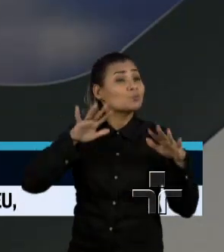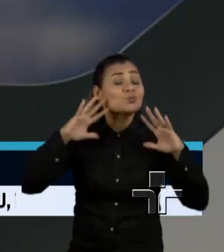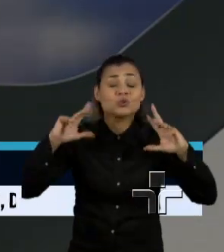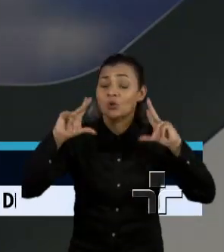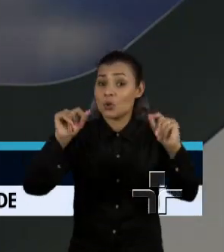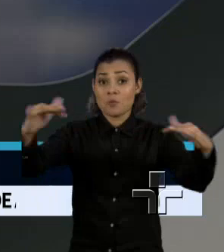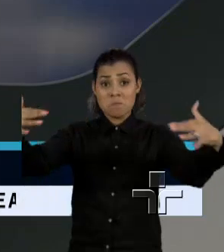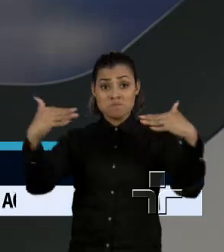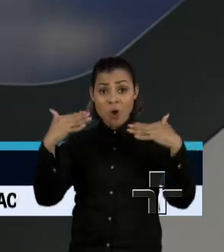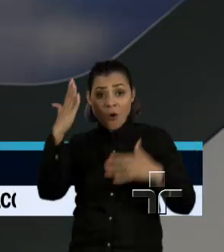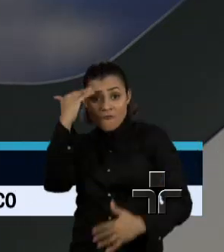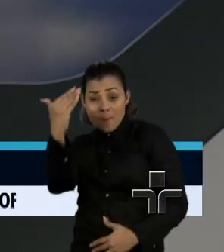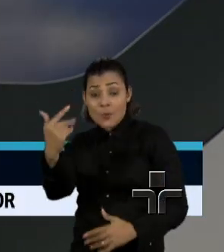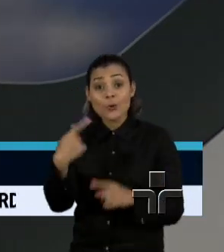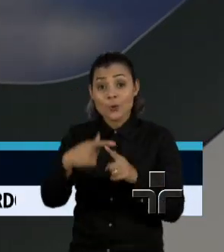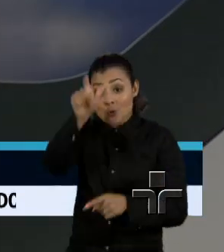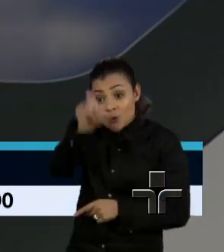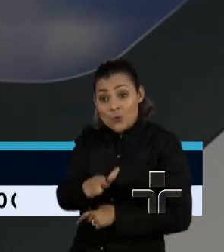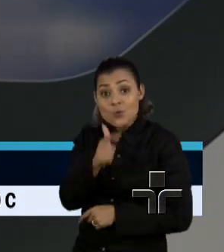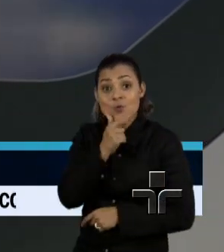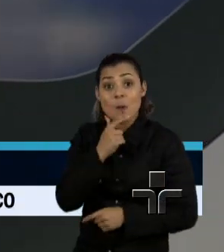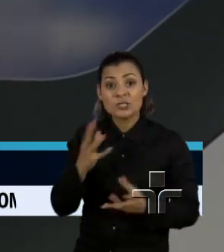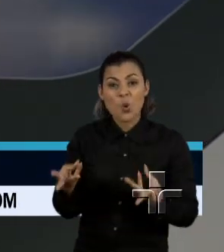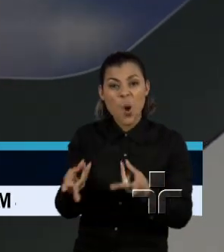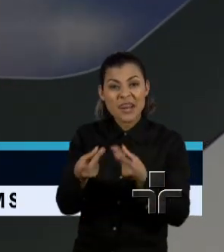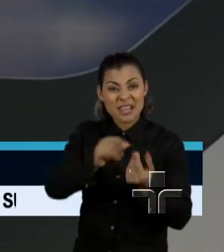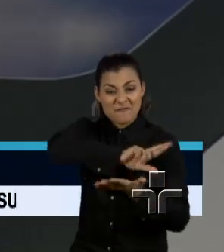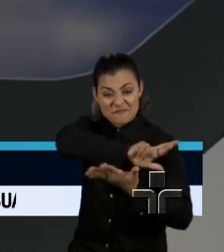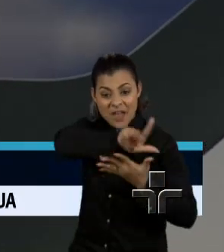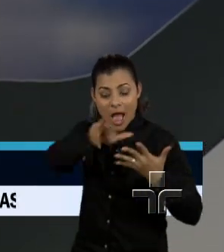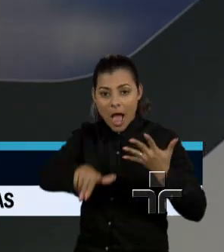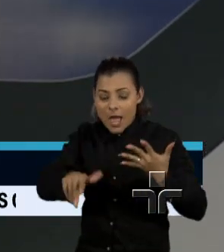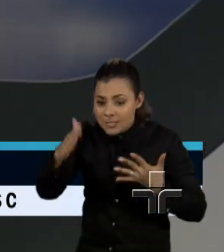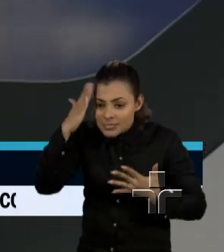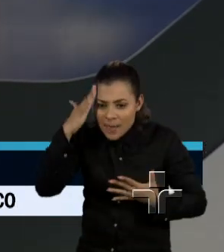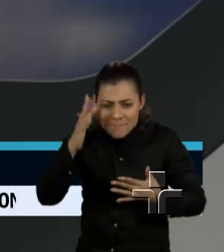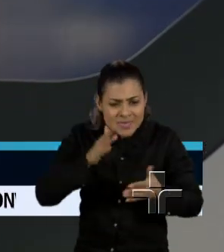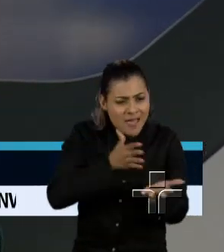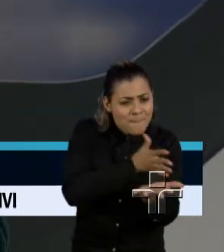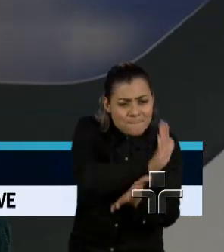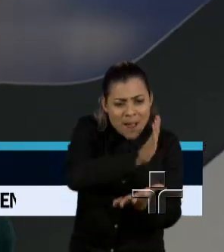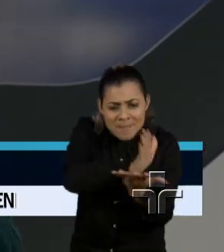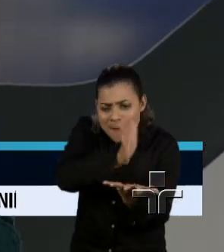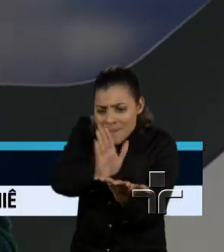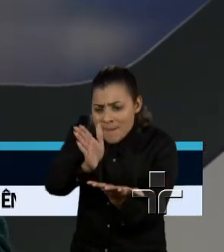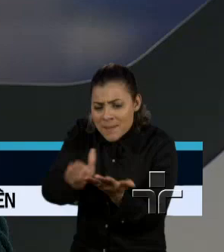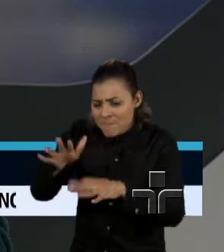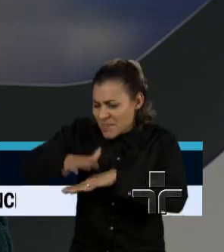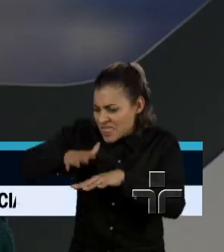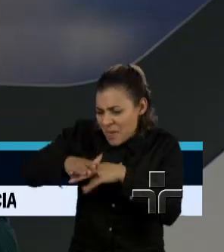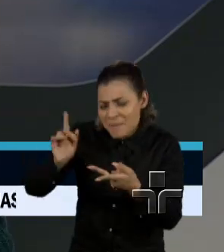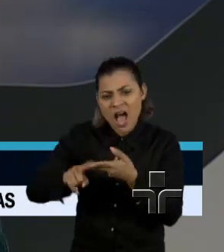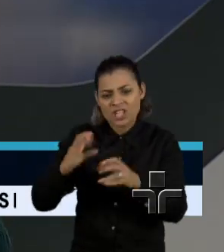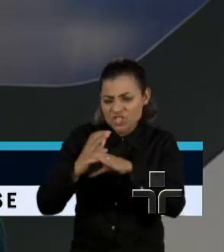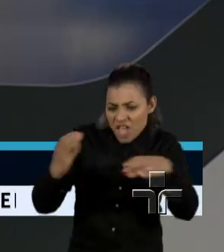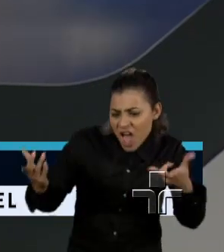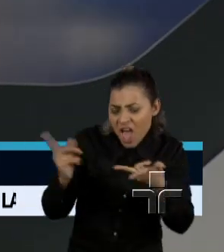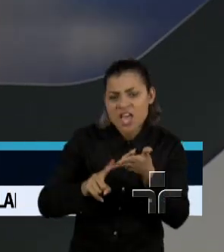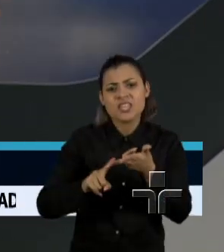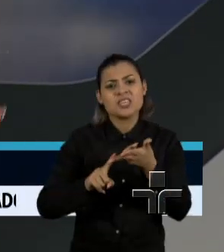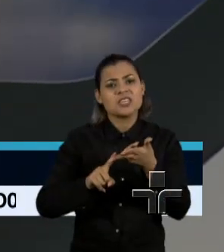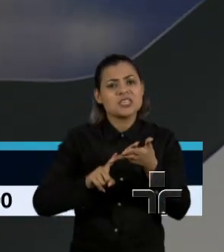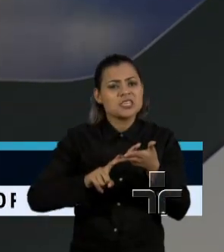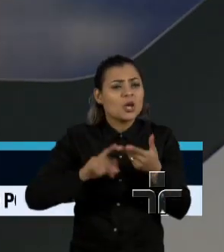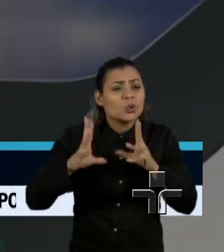né? Era um homem de múltiplas qualidades, ele entendia de tudo, desde matemática, engenharia, ele